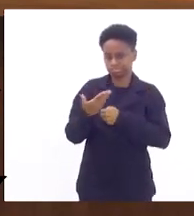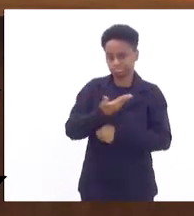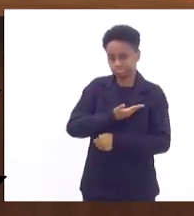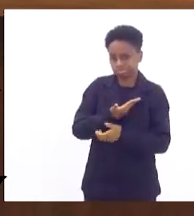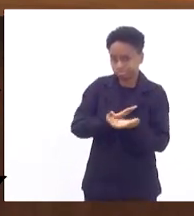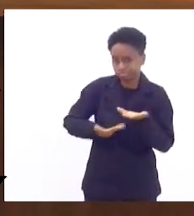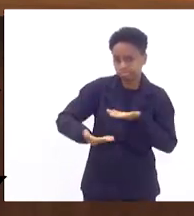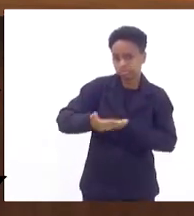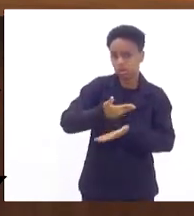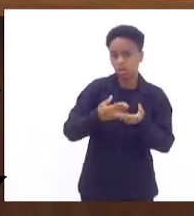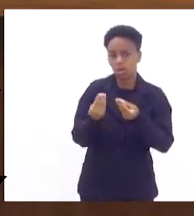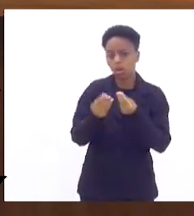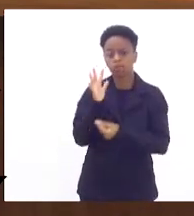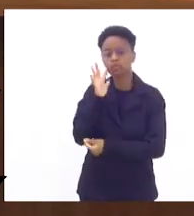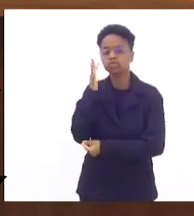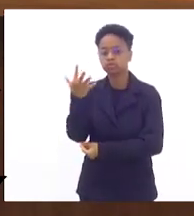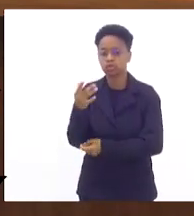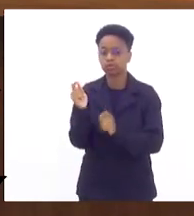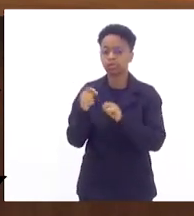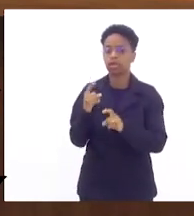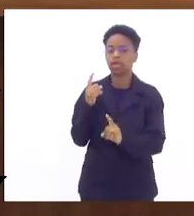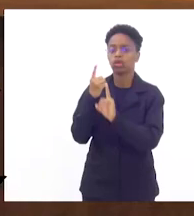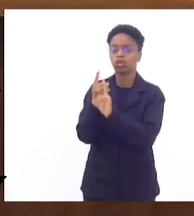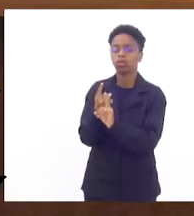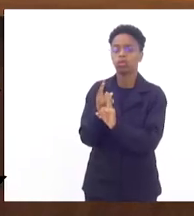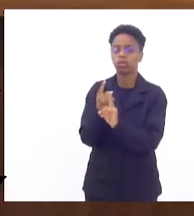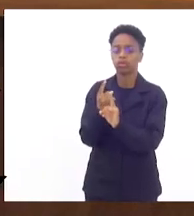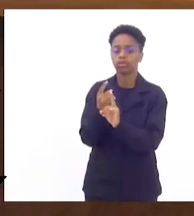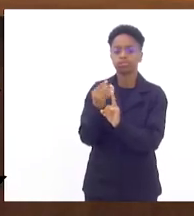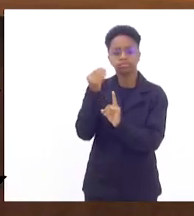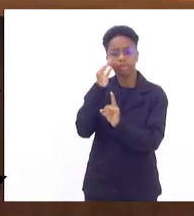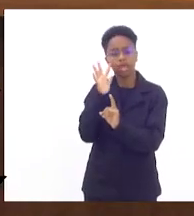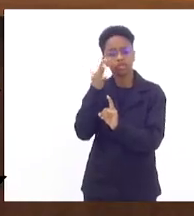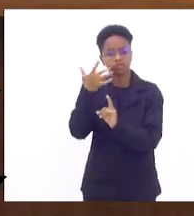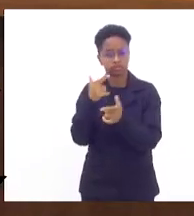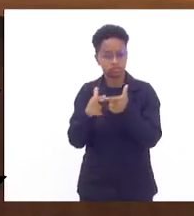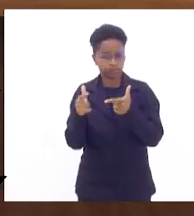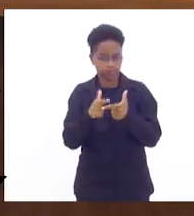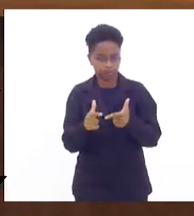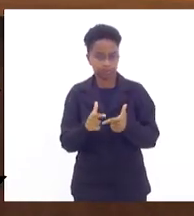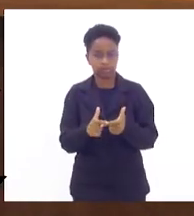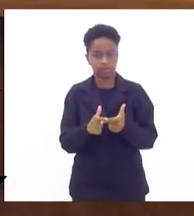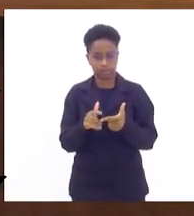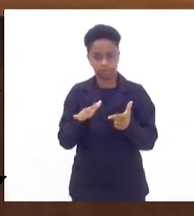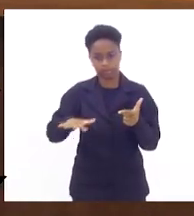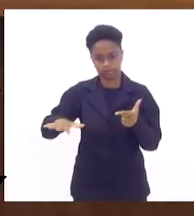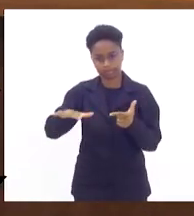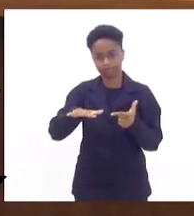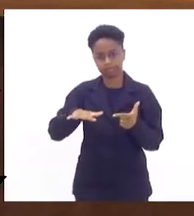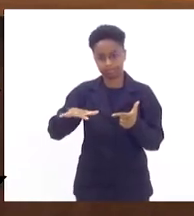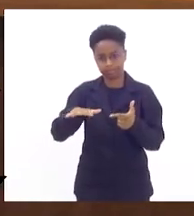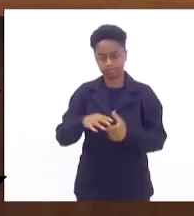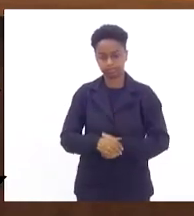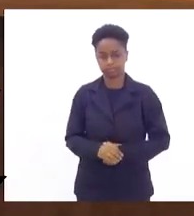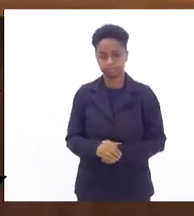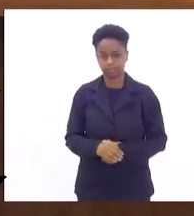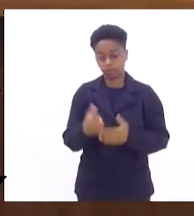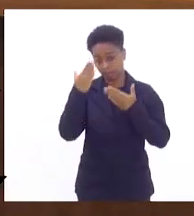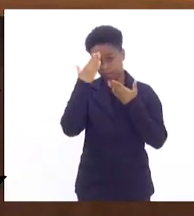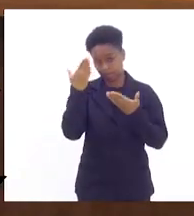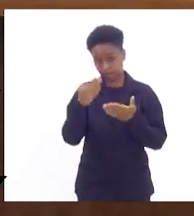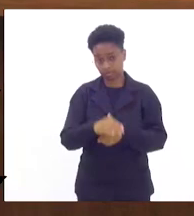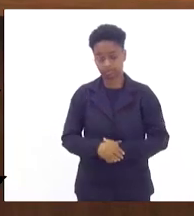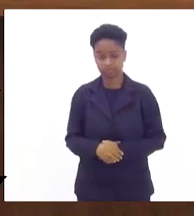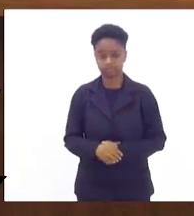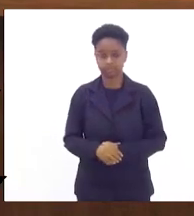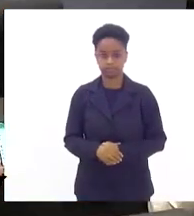uma solução para que a gente encontre, para resolver o problema aí da nossa região Centro-Norte Fluminense. Muito obrigado,